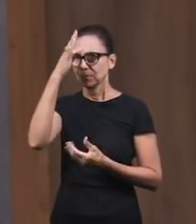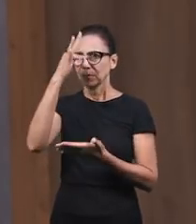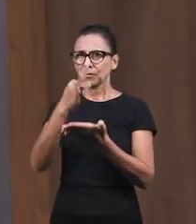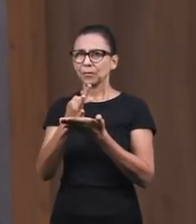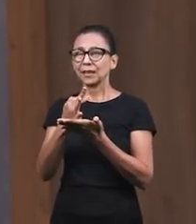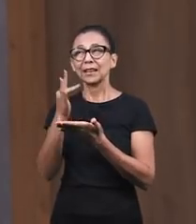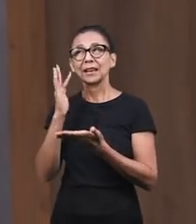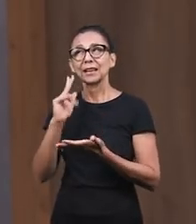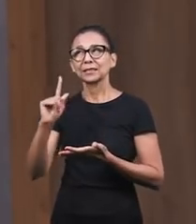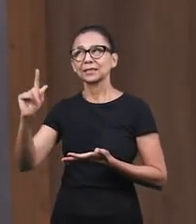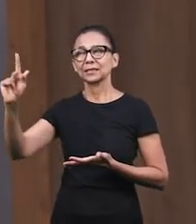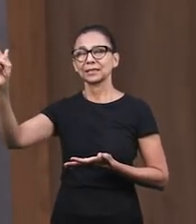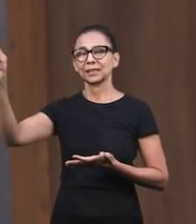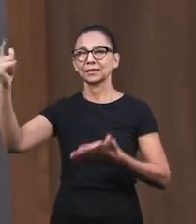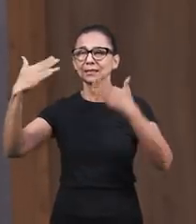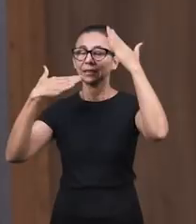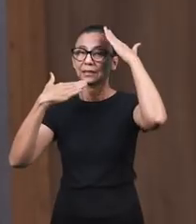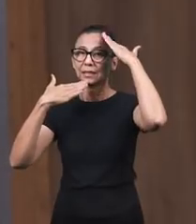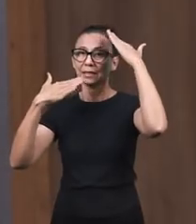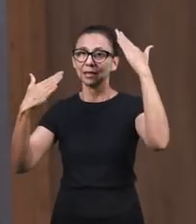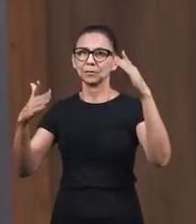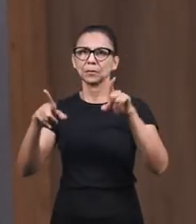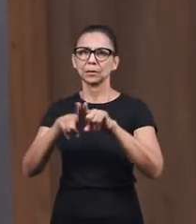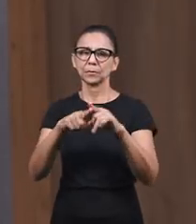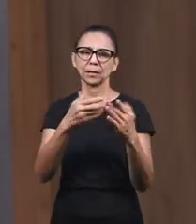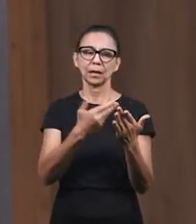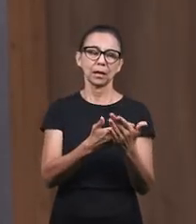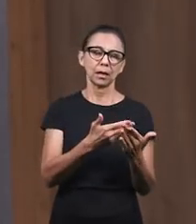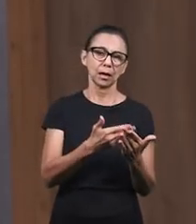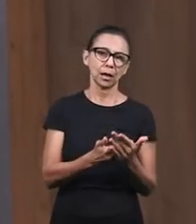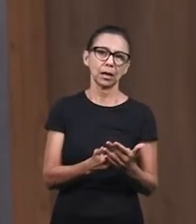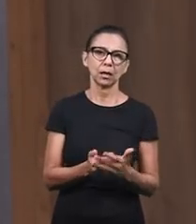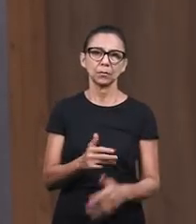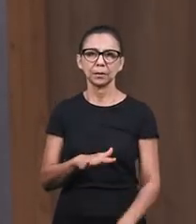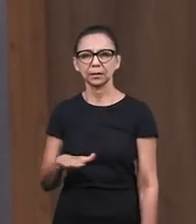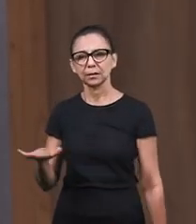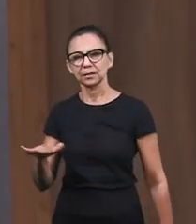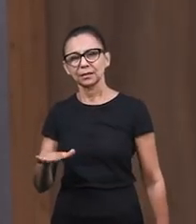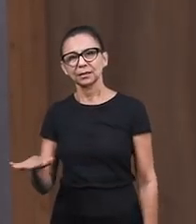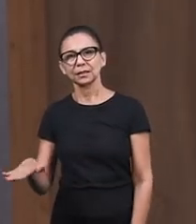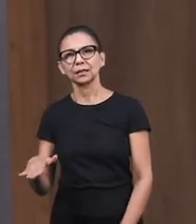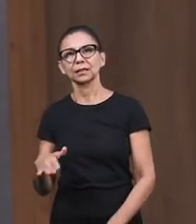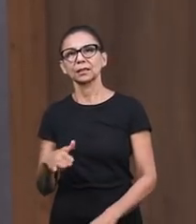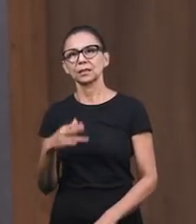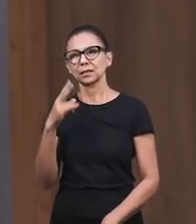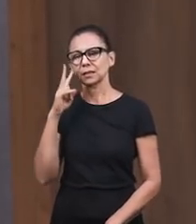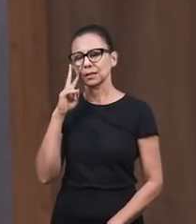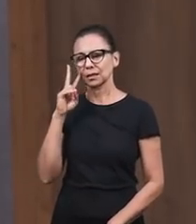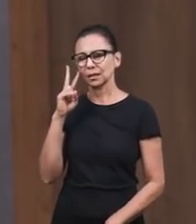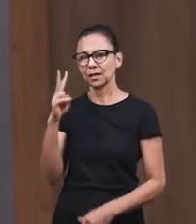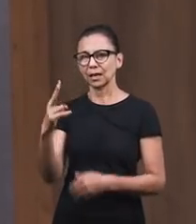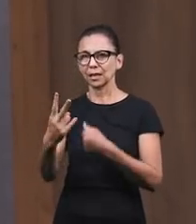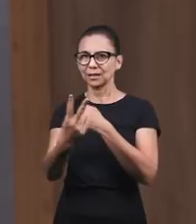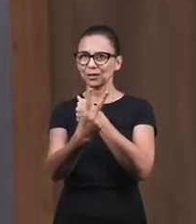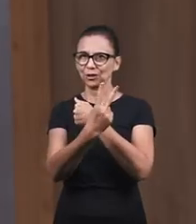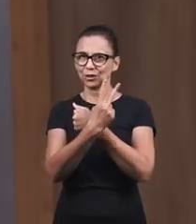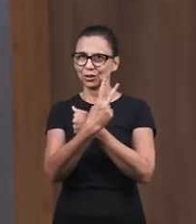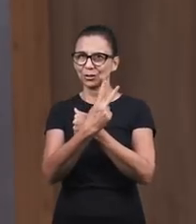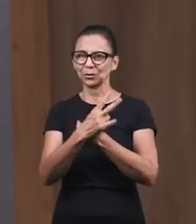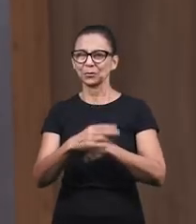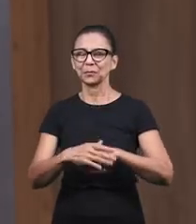da eternidade. Glorificamos a Ti por esta aula, pelas crianças que a acompanharam. Glorificamos ao Teu nome